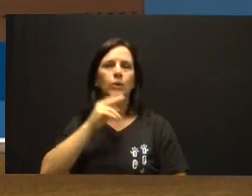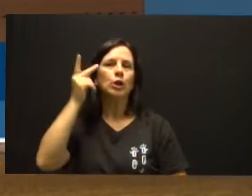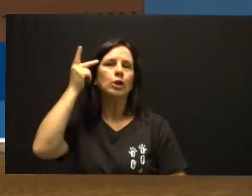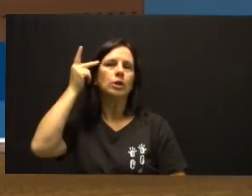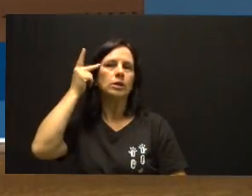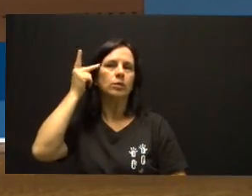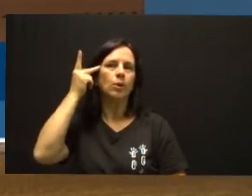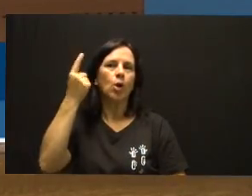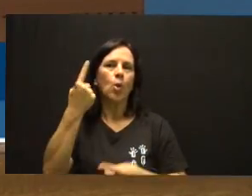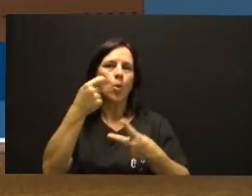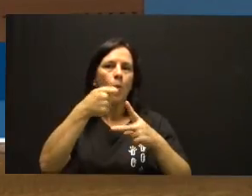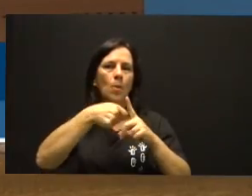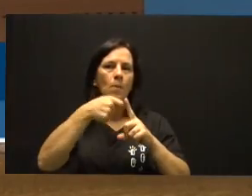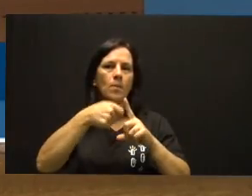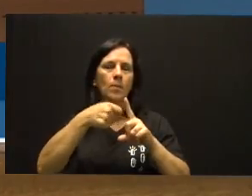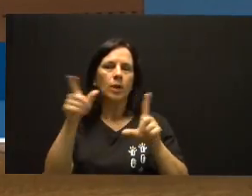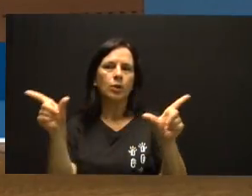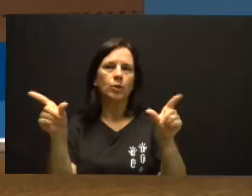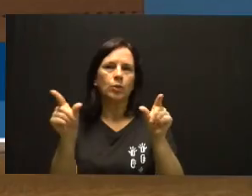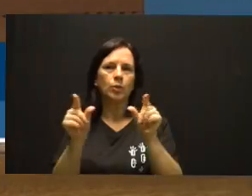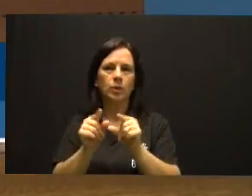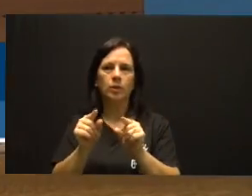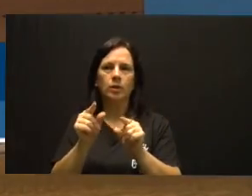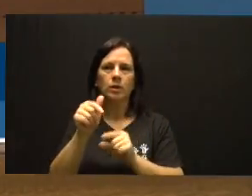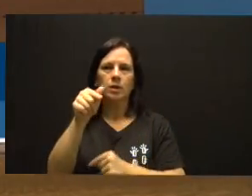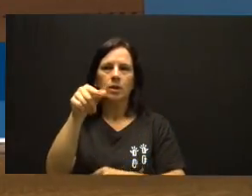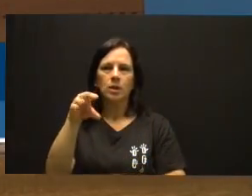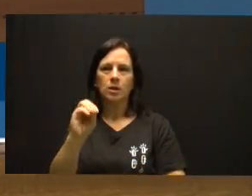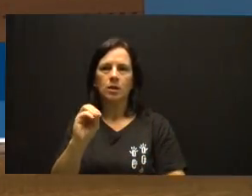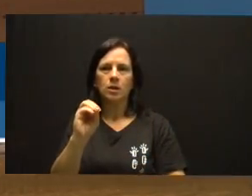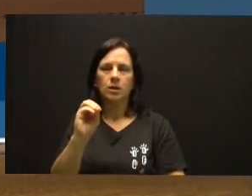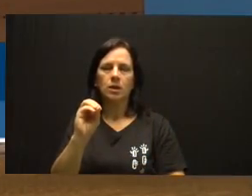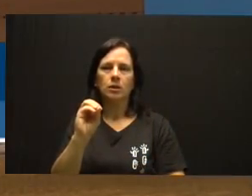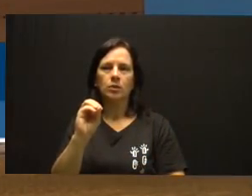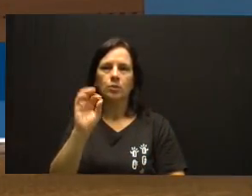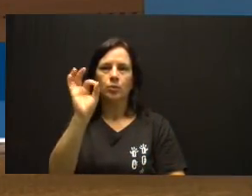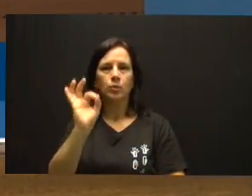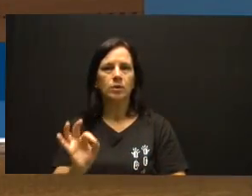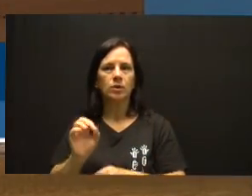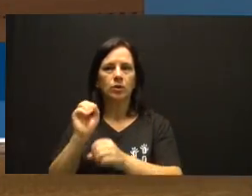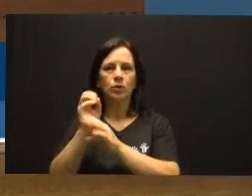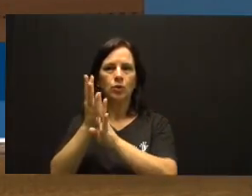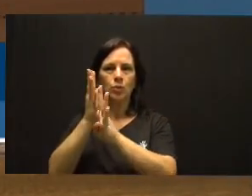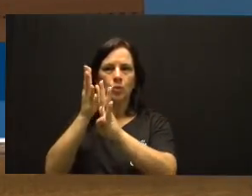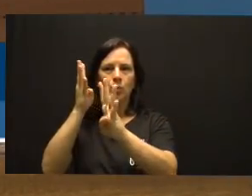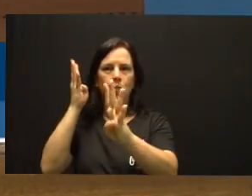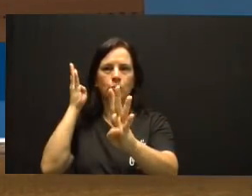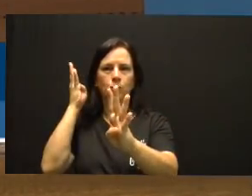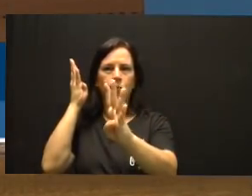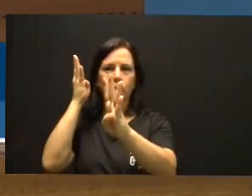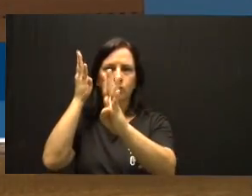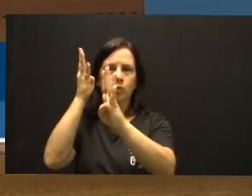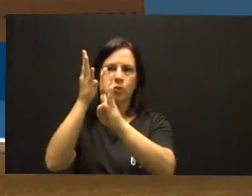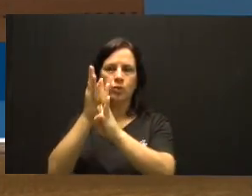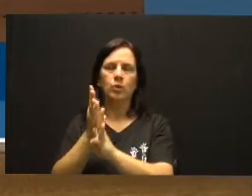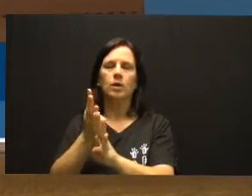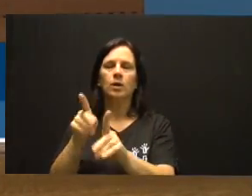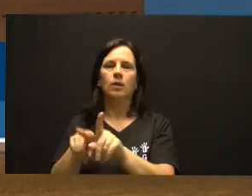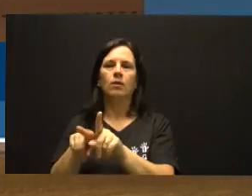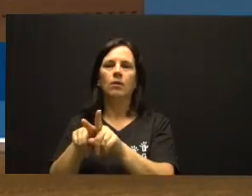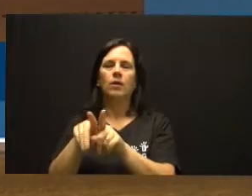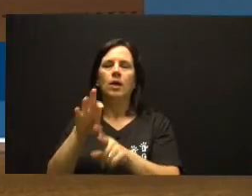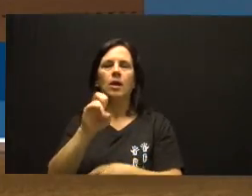que apenas em 1 mês, reduziu em 70% a fila de esperas para a realização de exames. Faça o